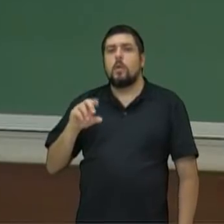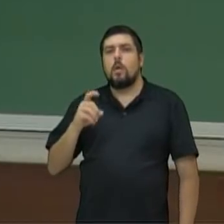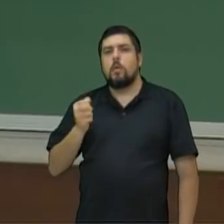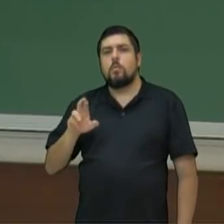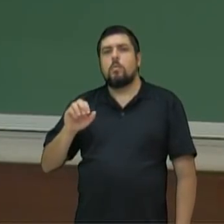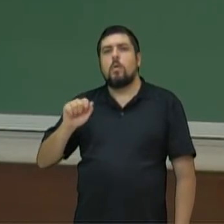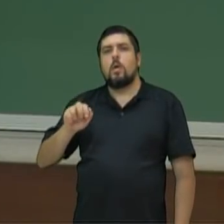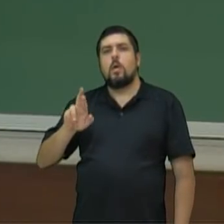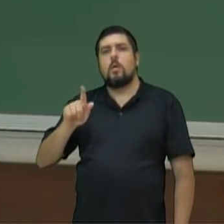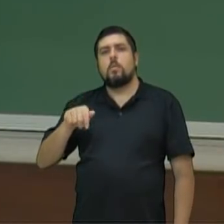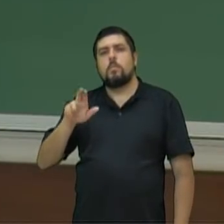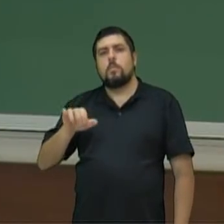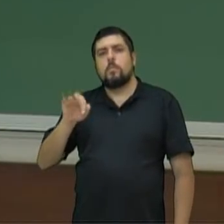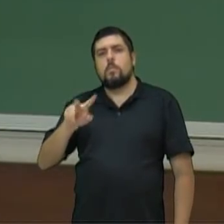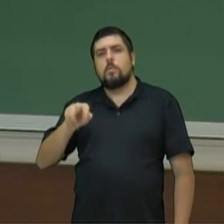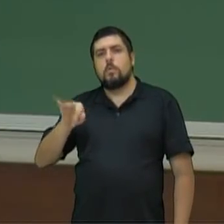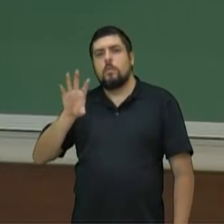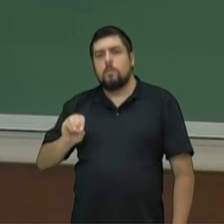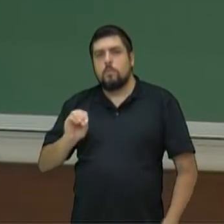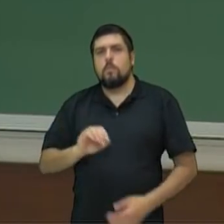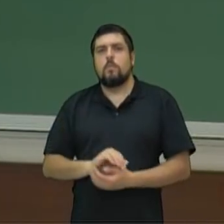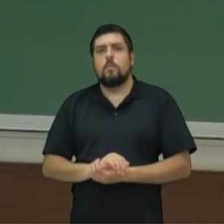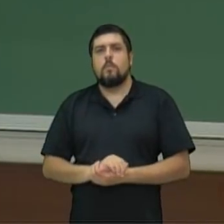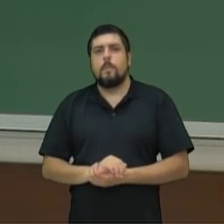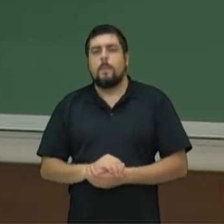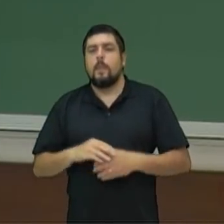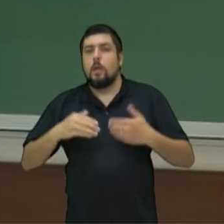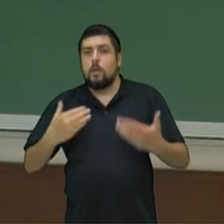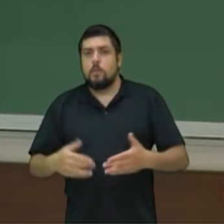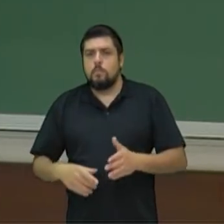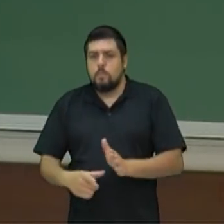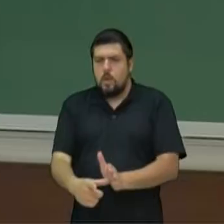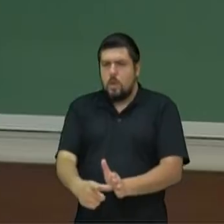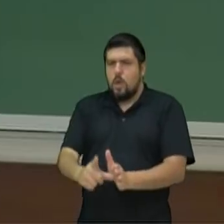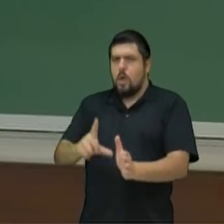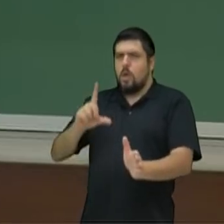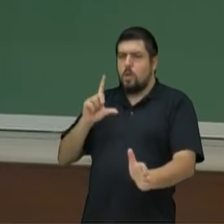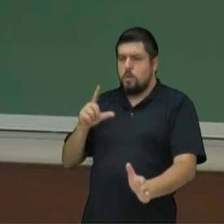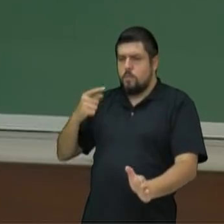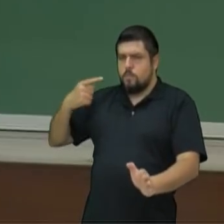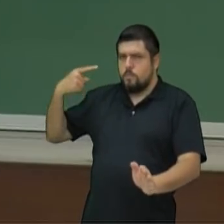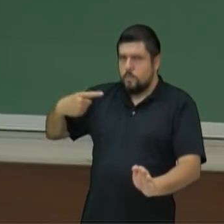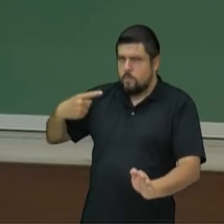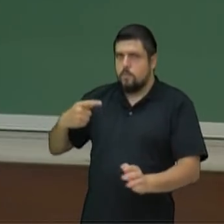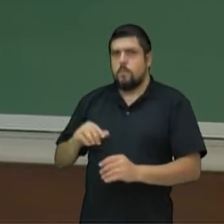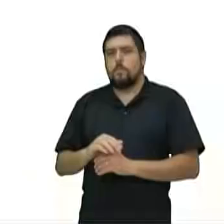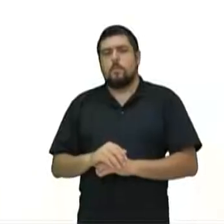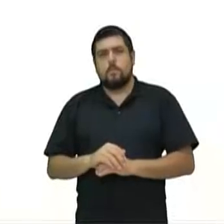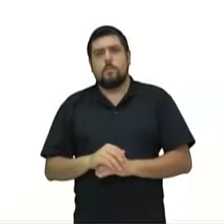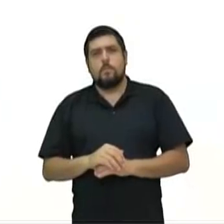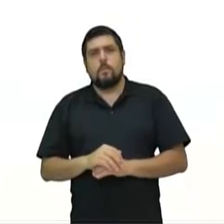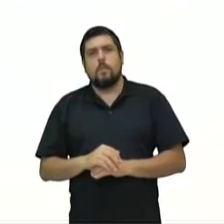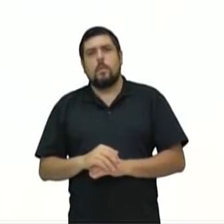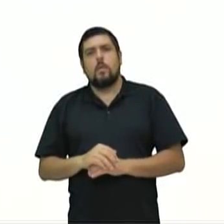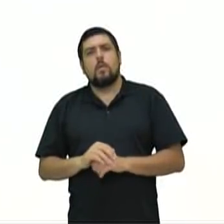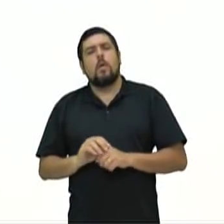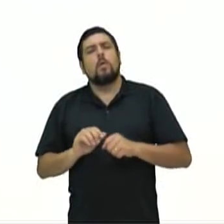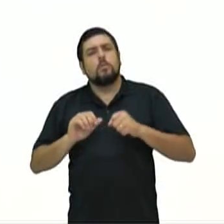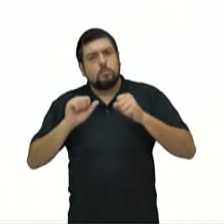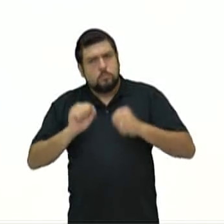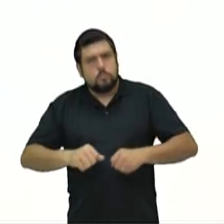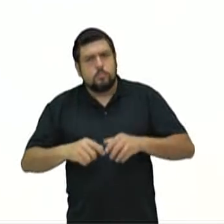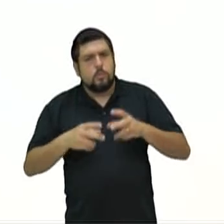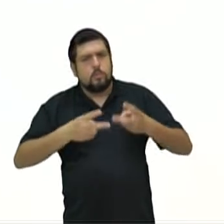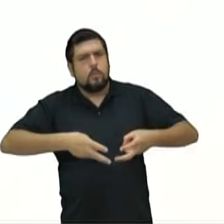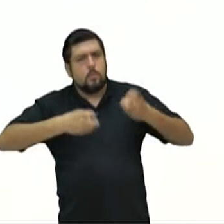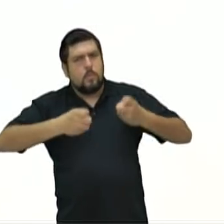texto andar. São muito legais. Em primeiro momento, quer dizer, antes de qualquer coisa, ele está argumentando a tese. Podemos apontar a